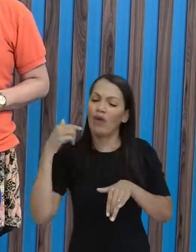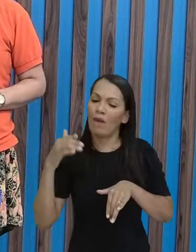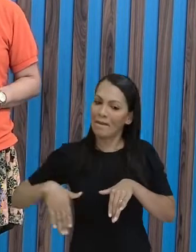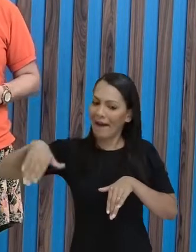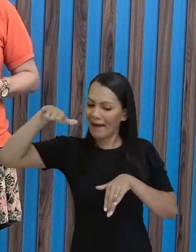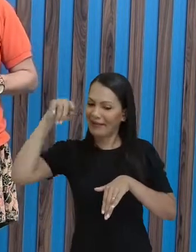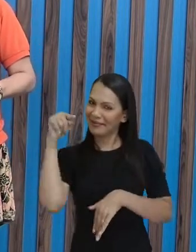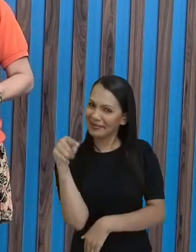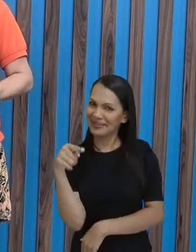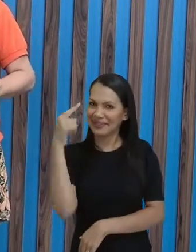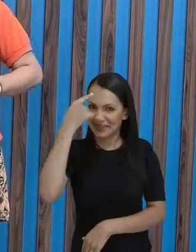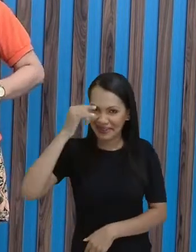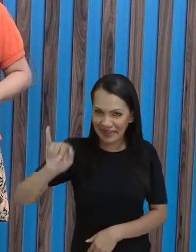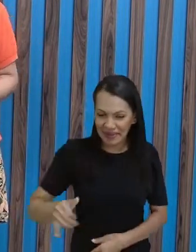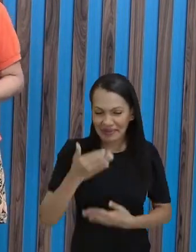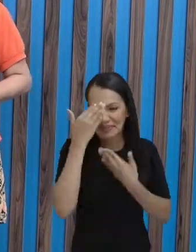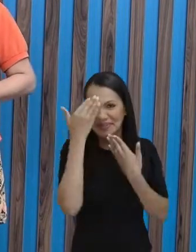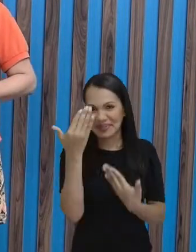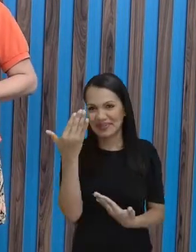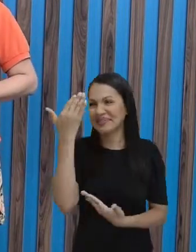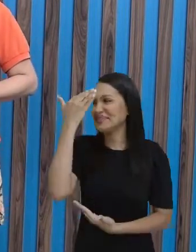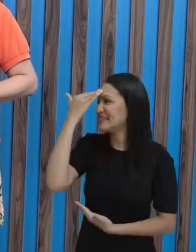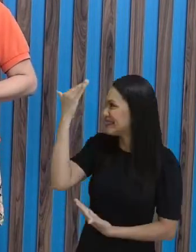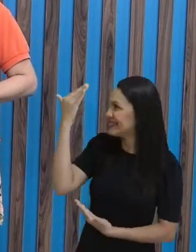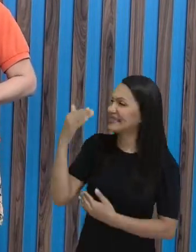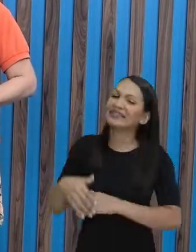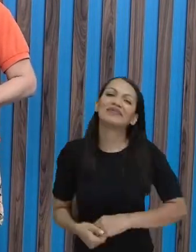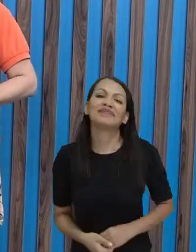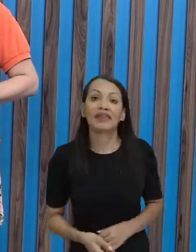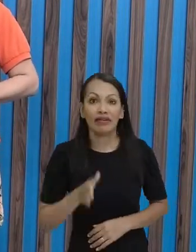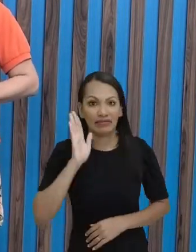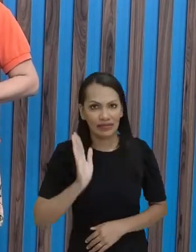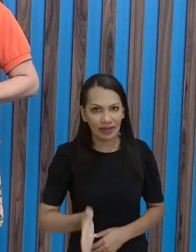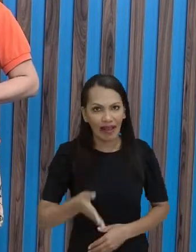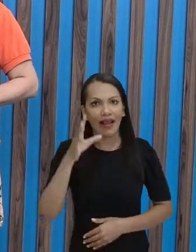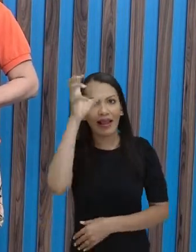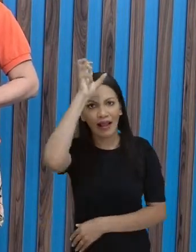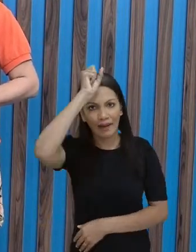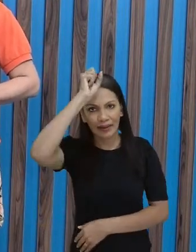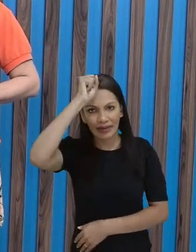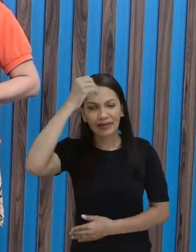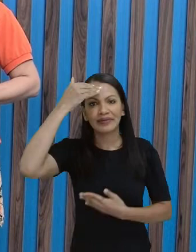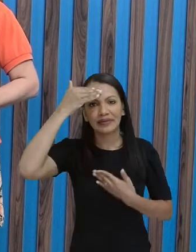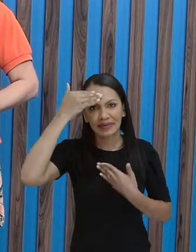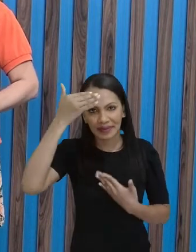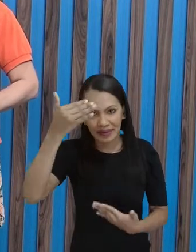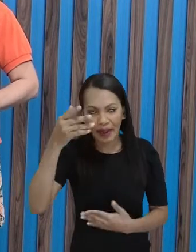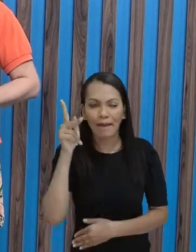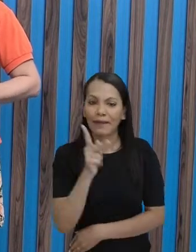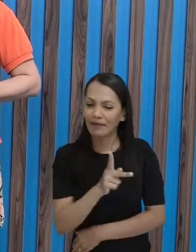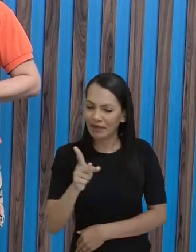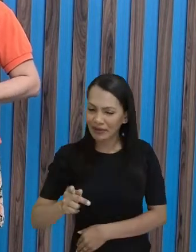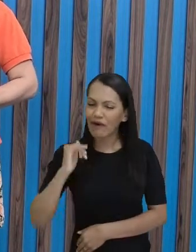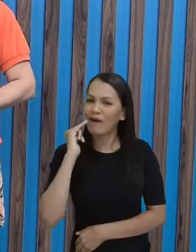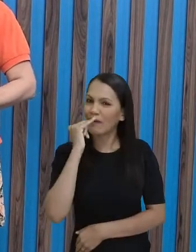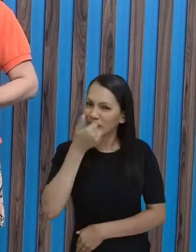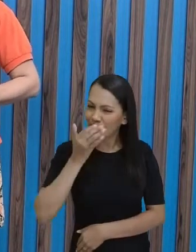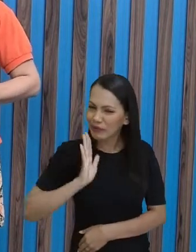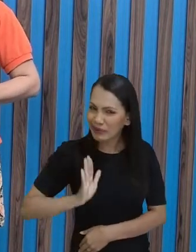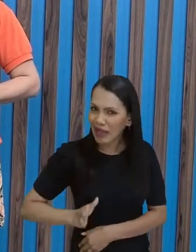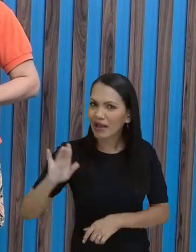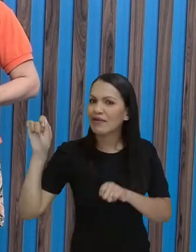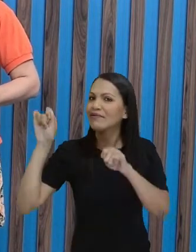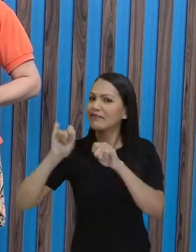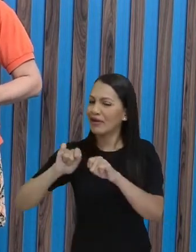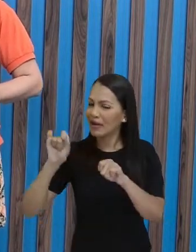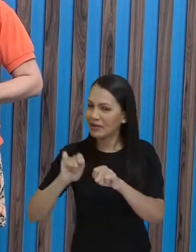Então, muito obrigada. Olha aí, crianças, aprendendo. Ó, vocês já aprenderam, professora Josi já vem fazendo